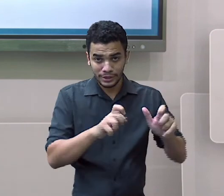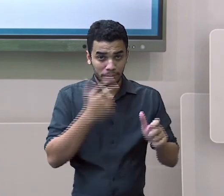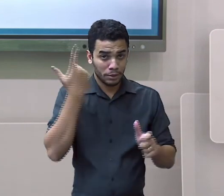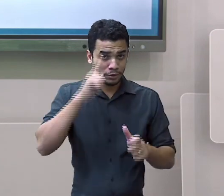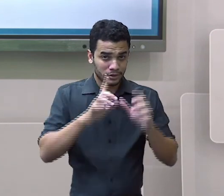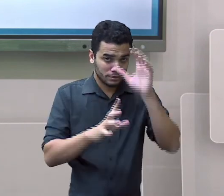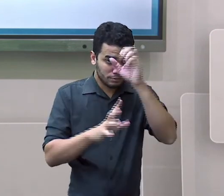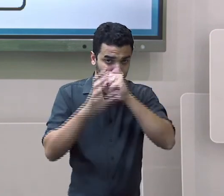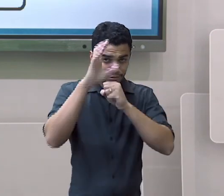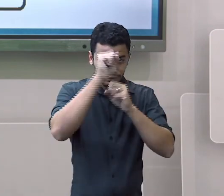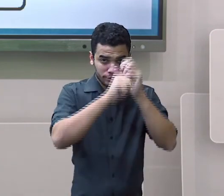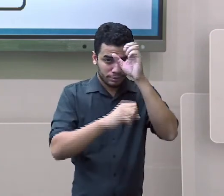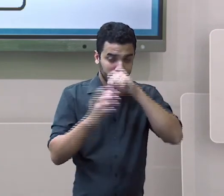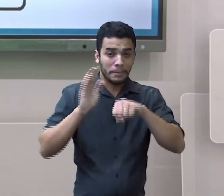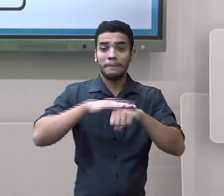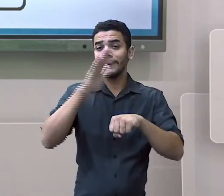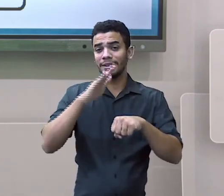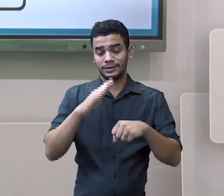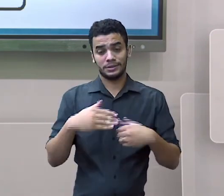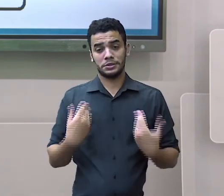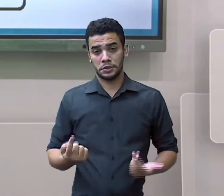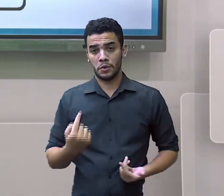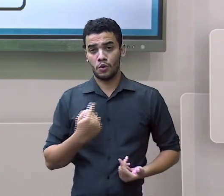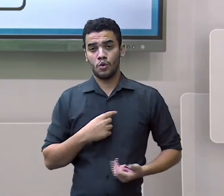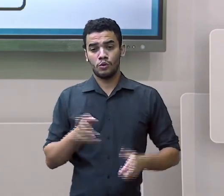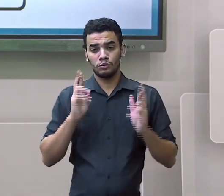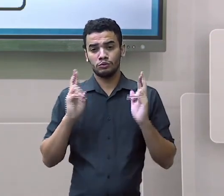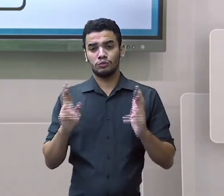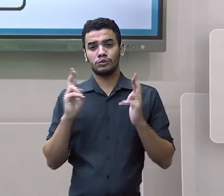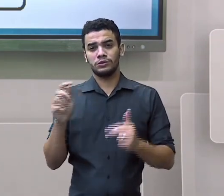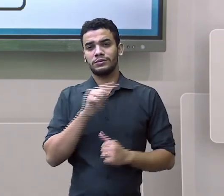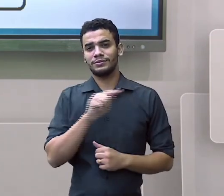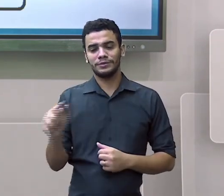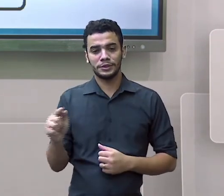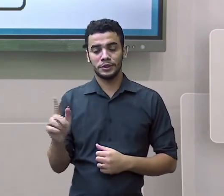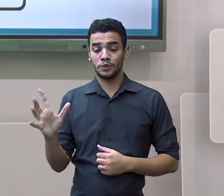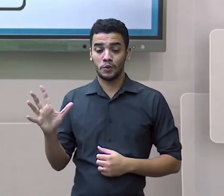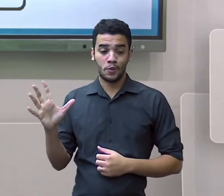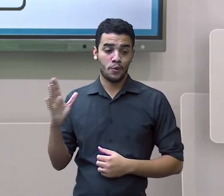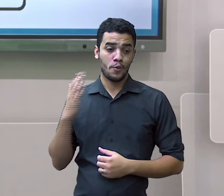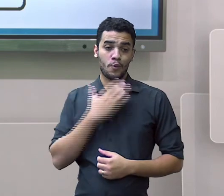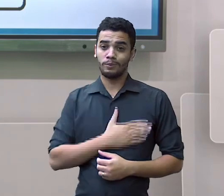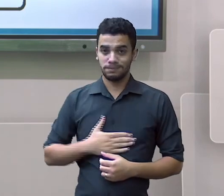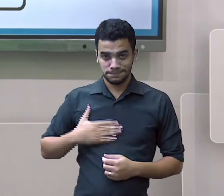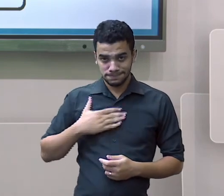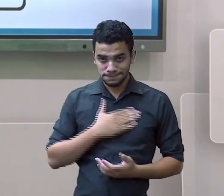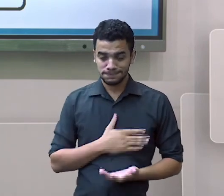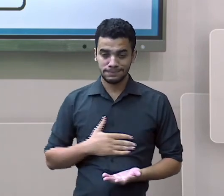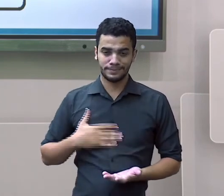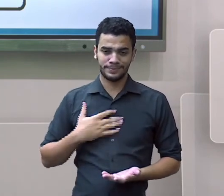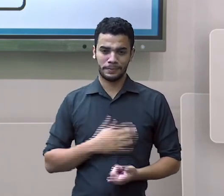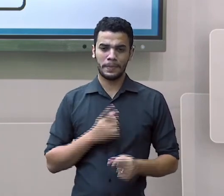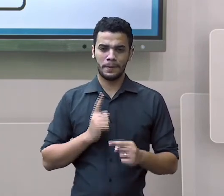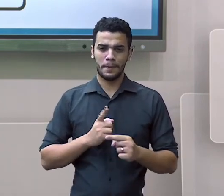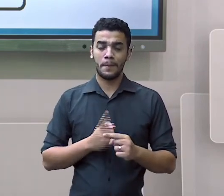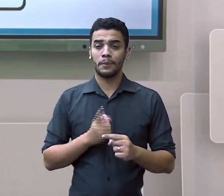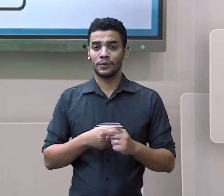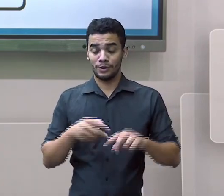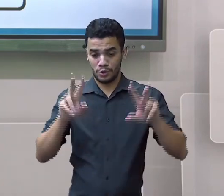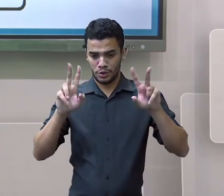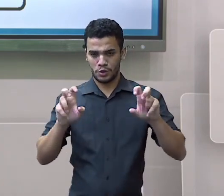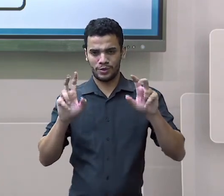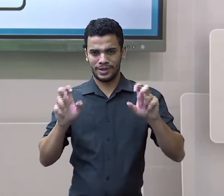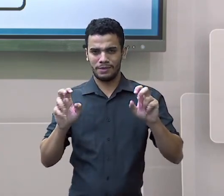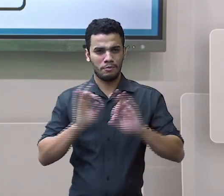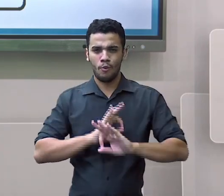que você tenha gostado da nossa aula de hoje, porque é um assunto muito importante e gostoso também